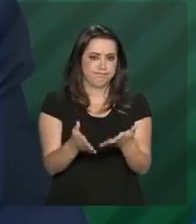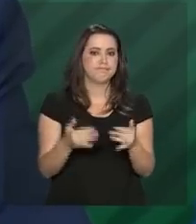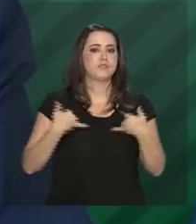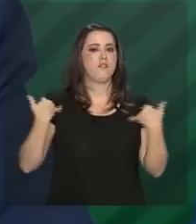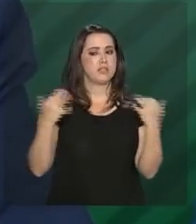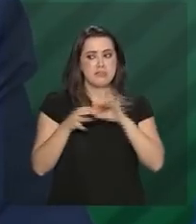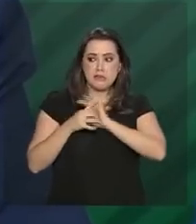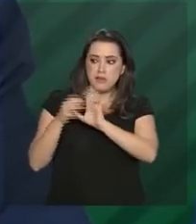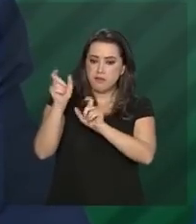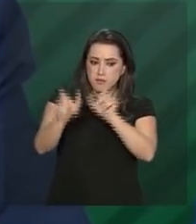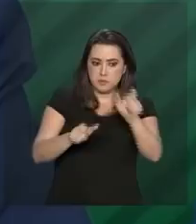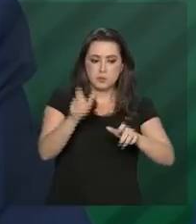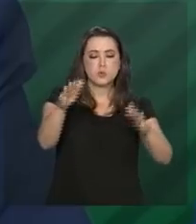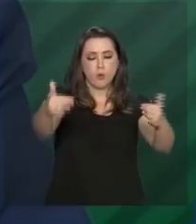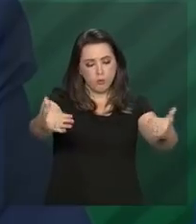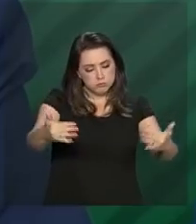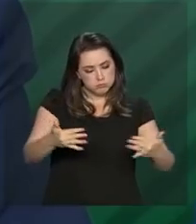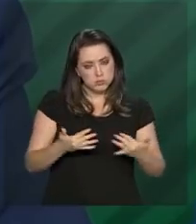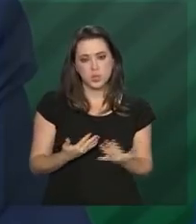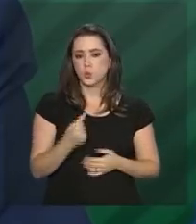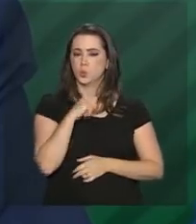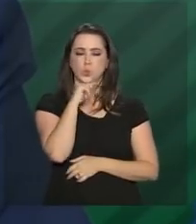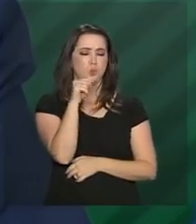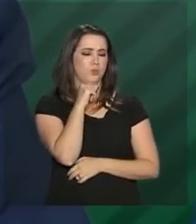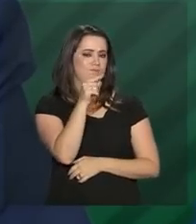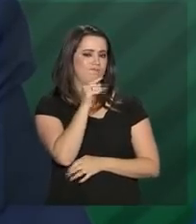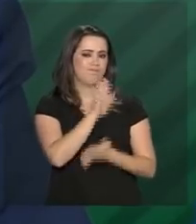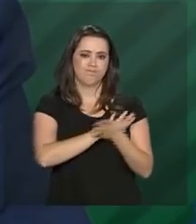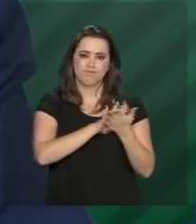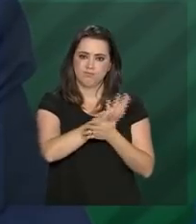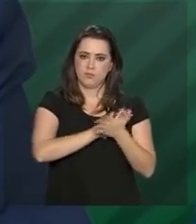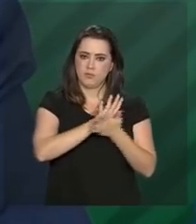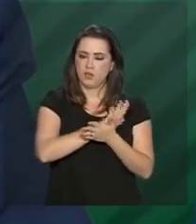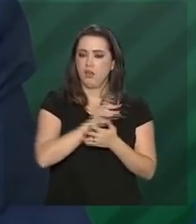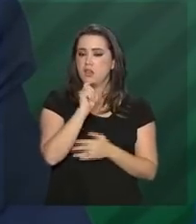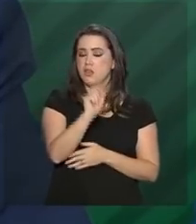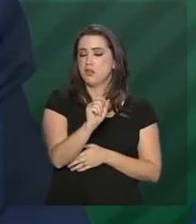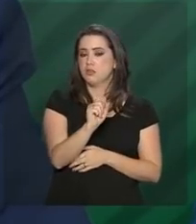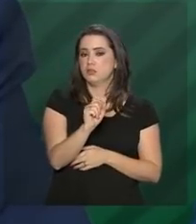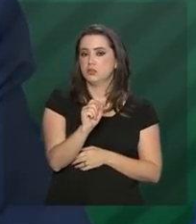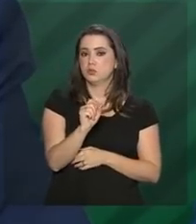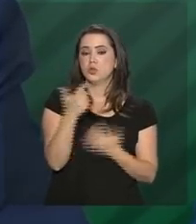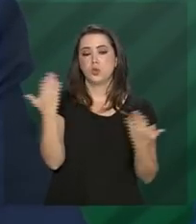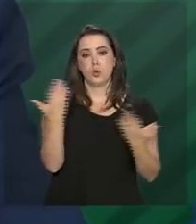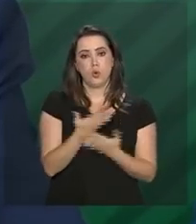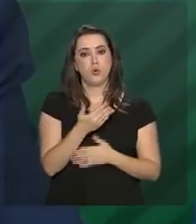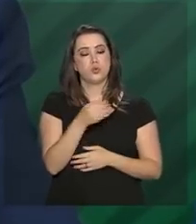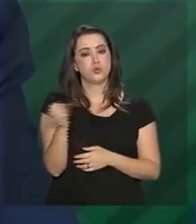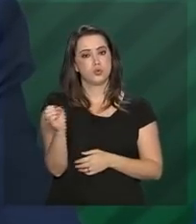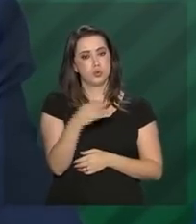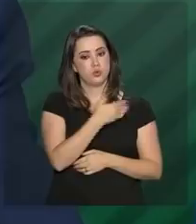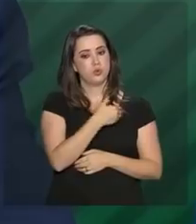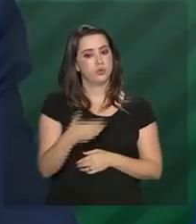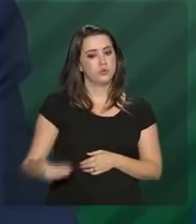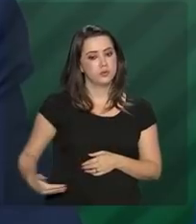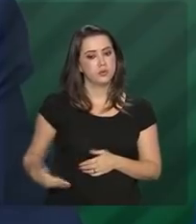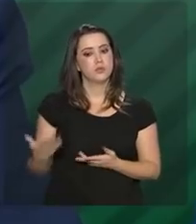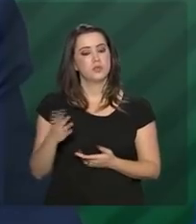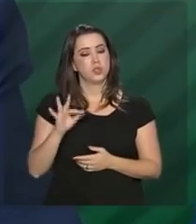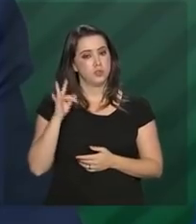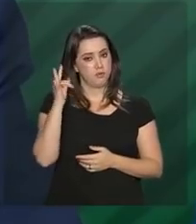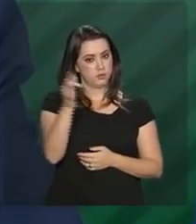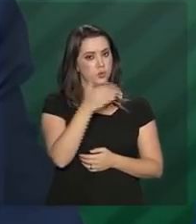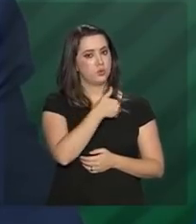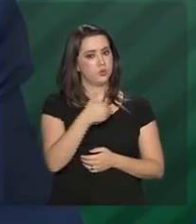festa. Esse não tenho dúvida nenhuma que a diretriz do atual governo e a intenção do